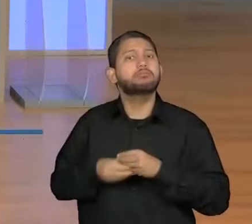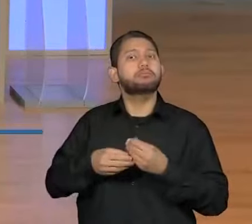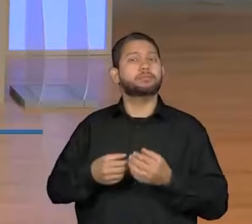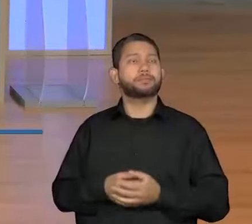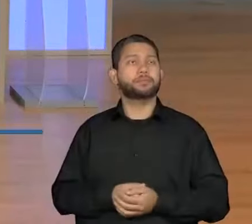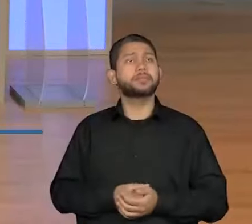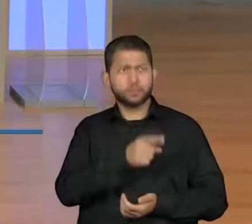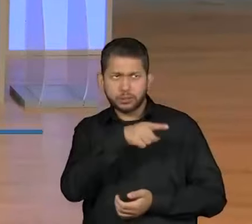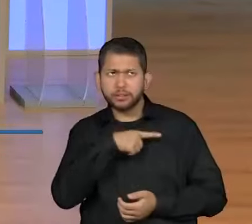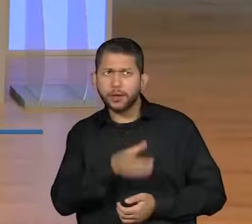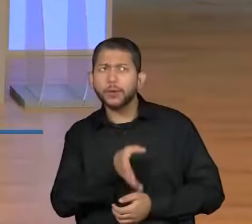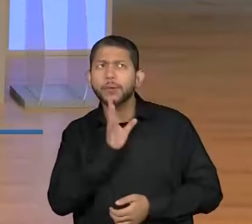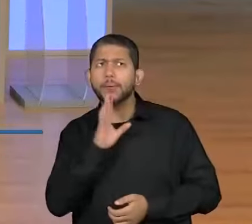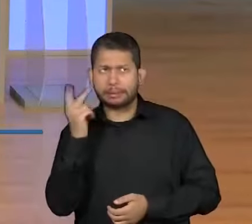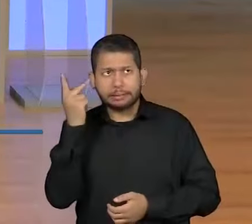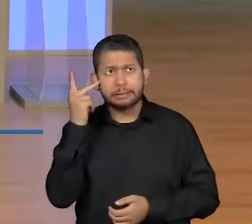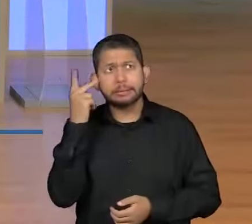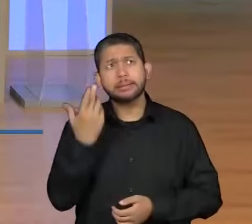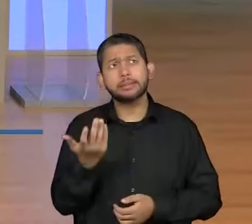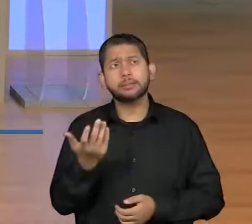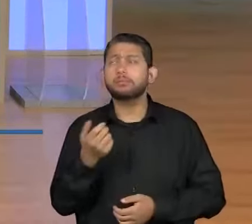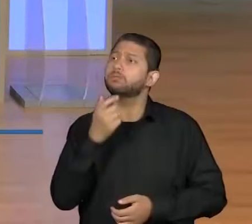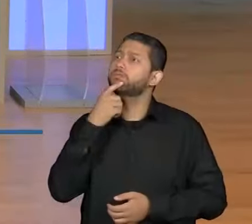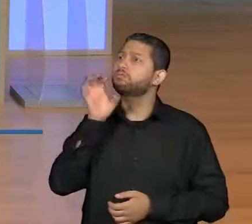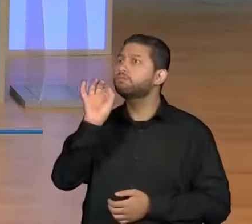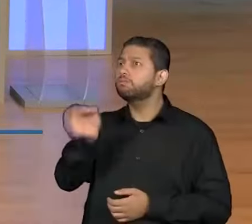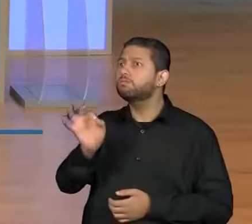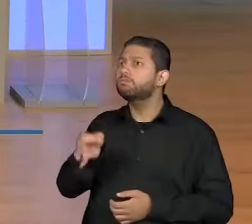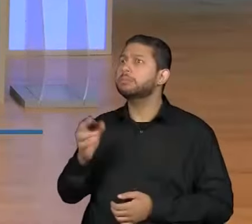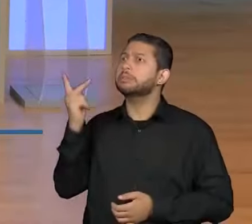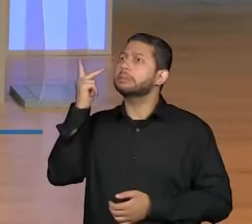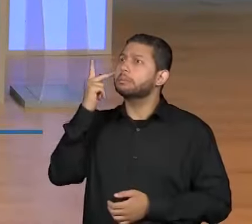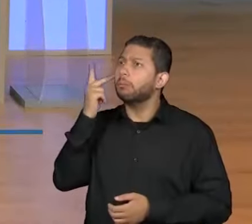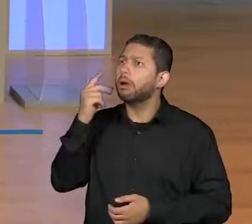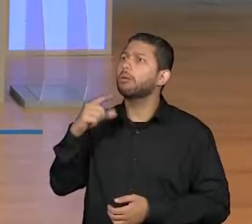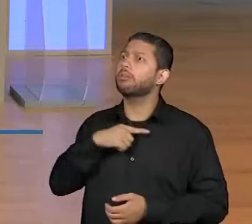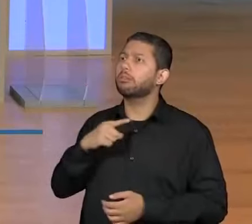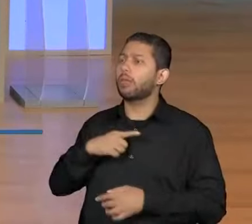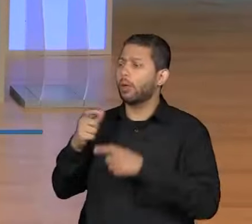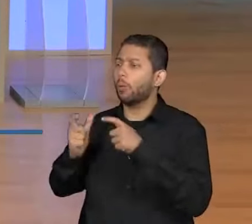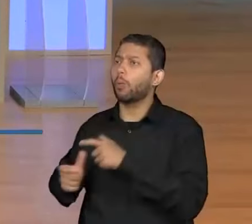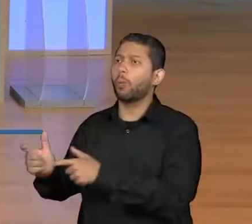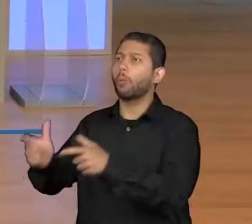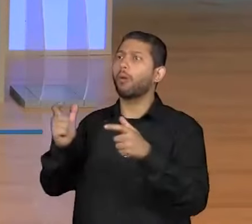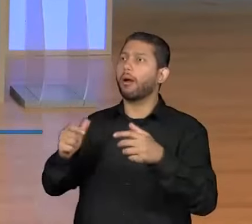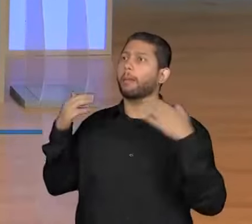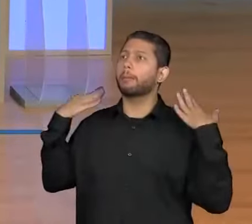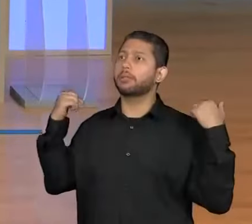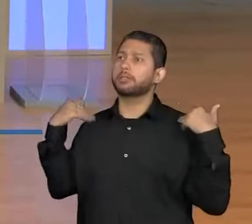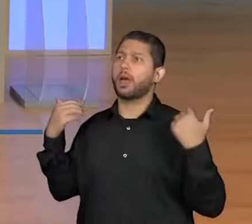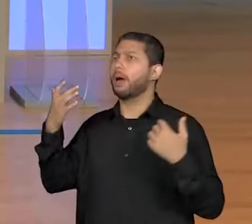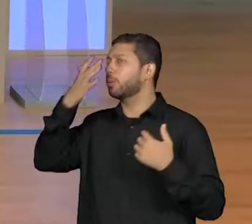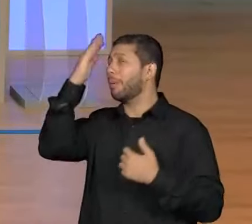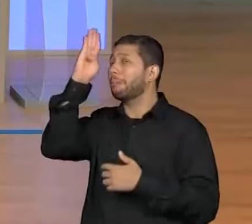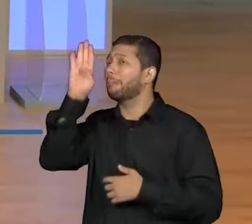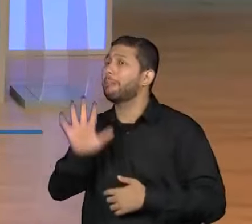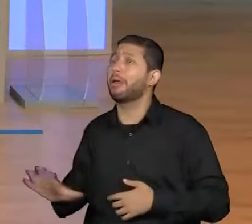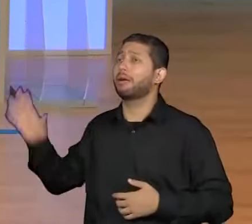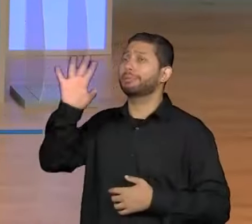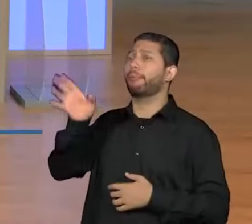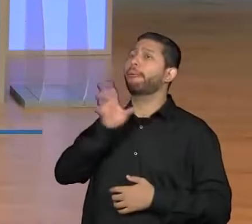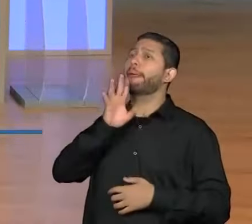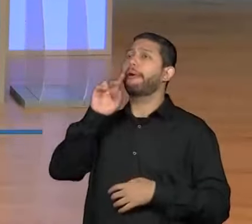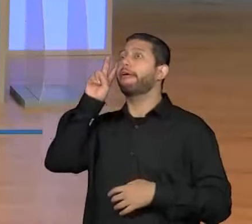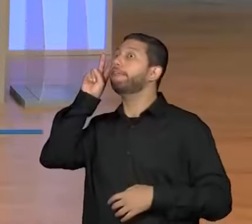Sim. Eu posso falar que ela tem vários pontos turísticos conhecidos por todos do Brasil. E também,